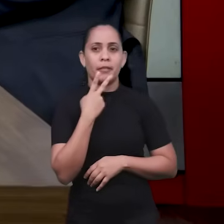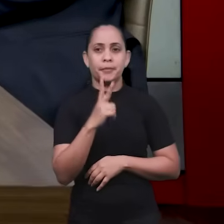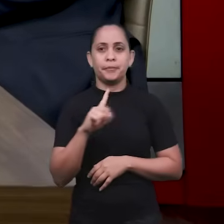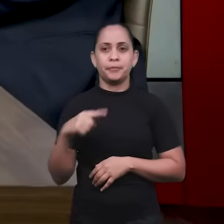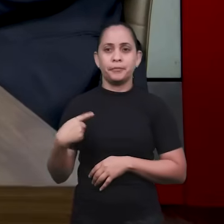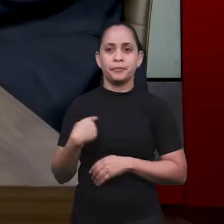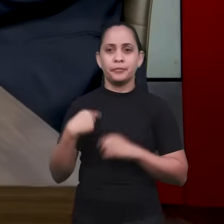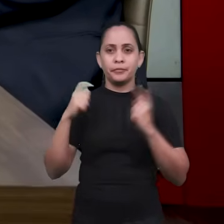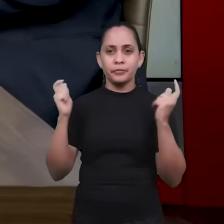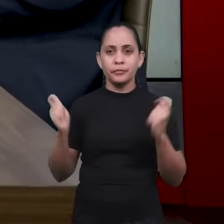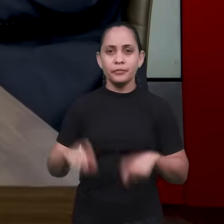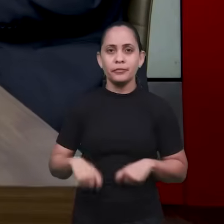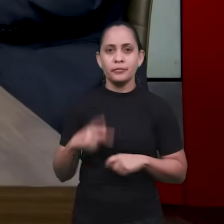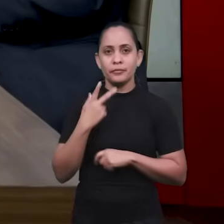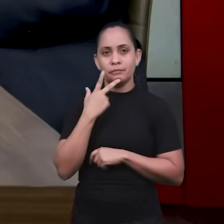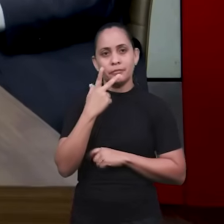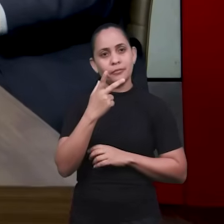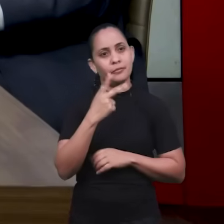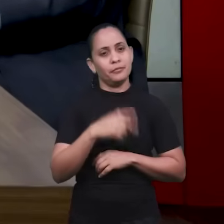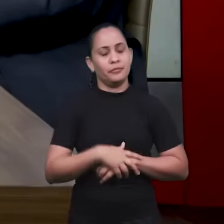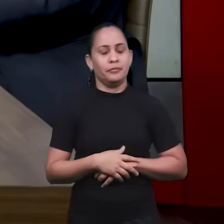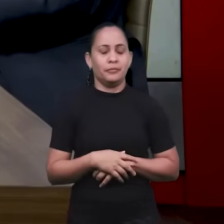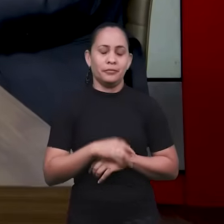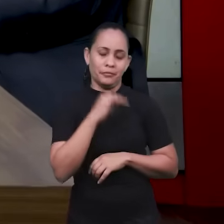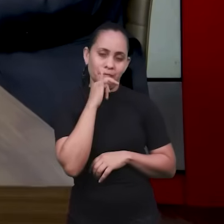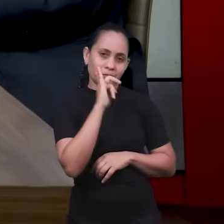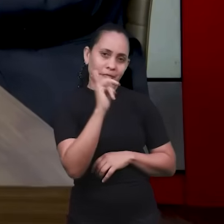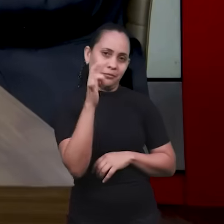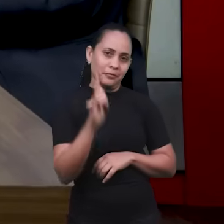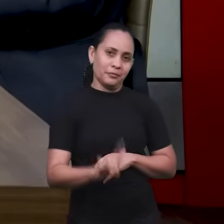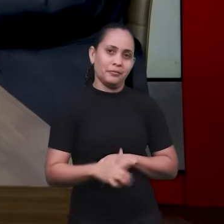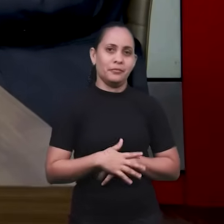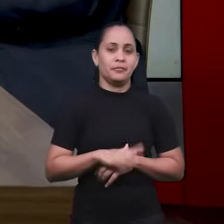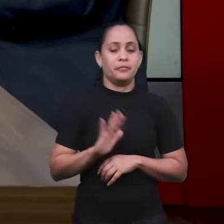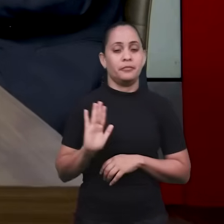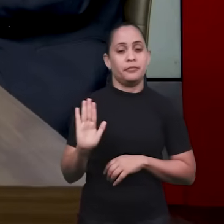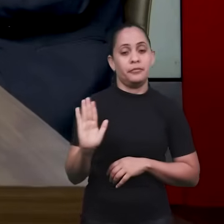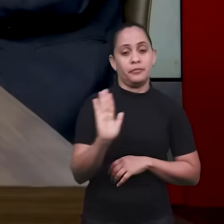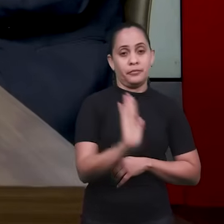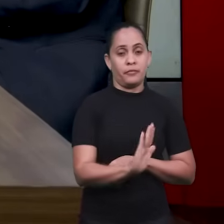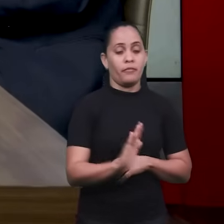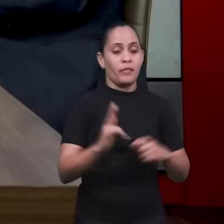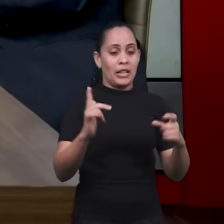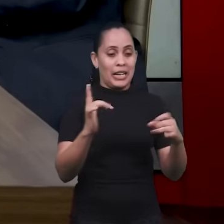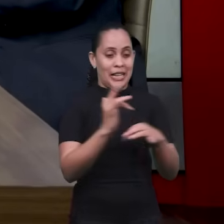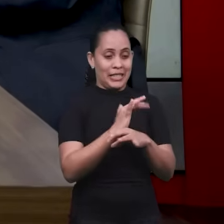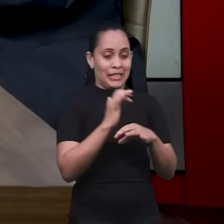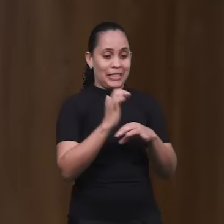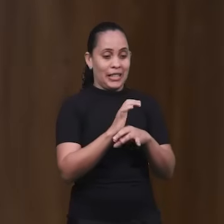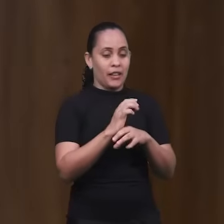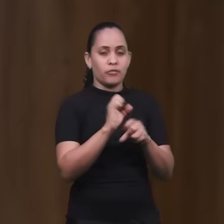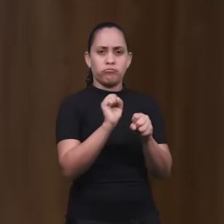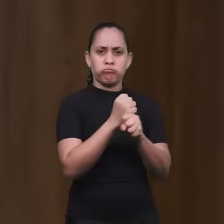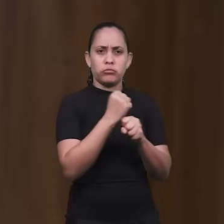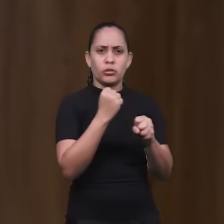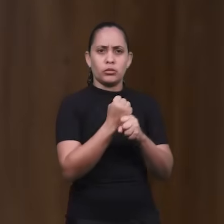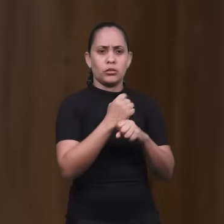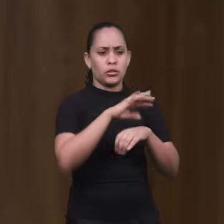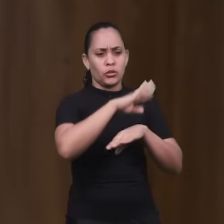colocou no nosso coração. O texto aqui, o pastor Nelly comentou um pouquinho, nós podemos